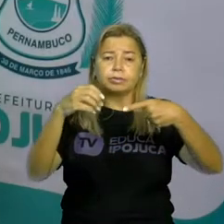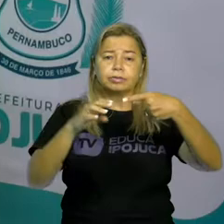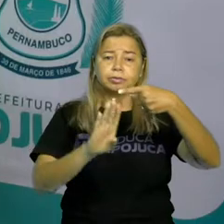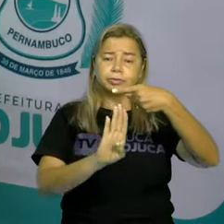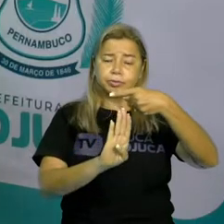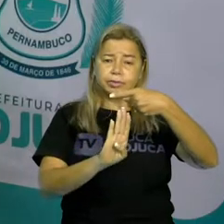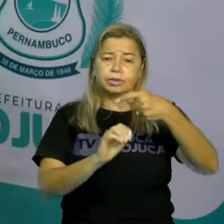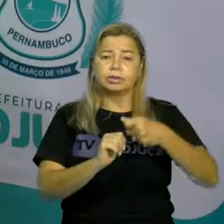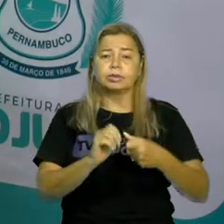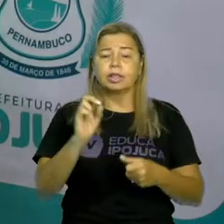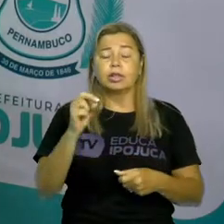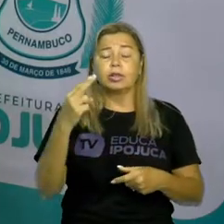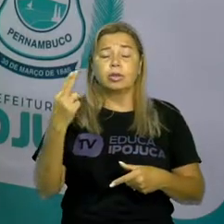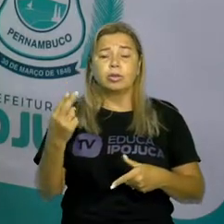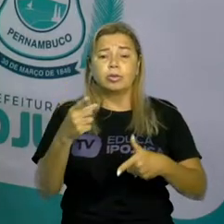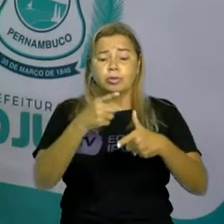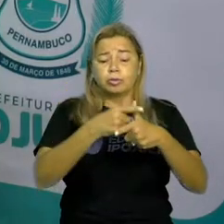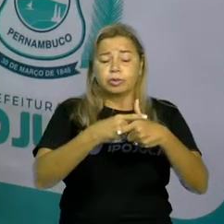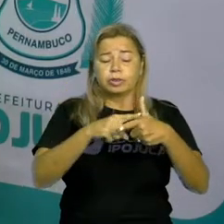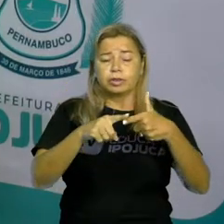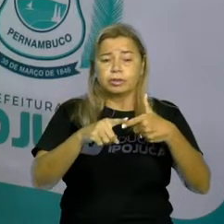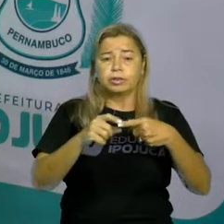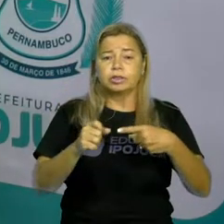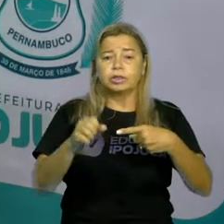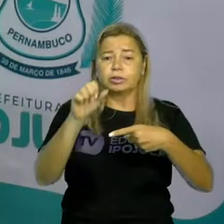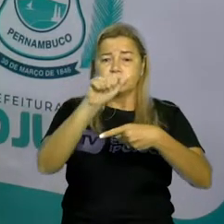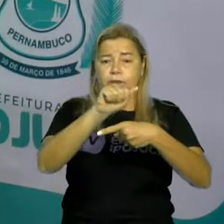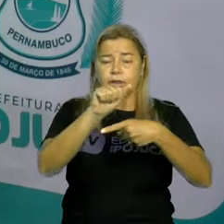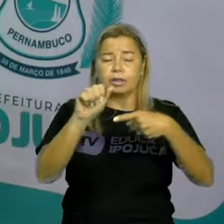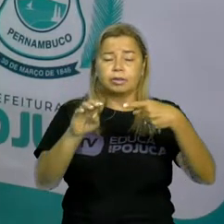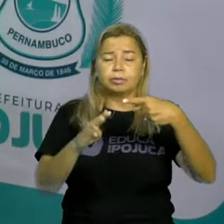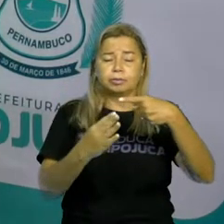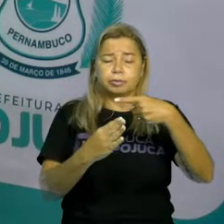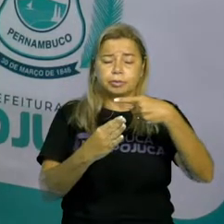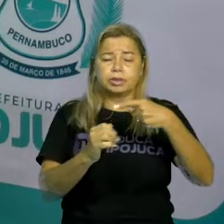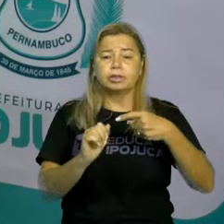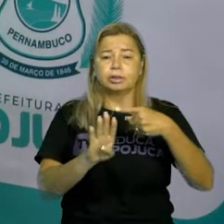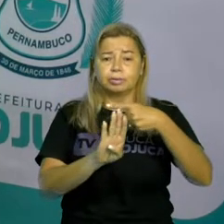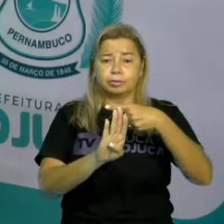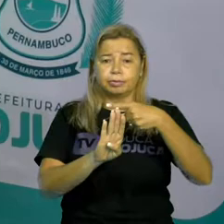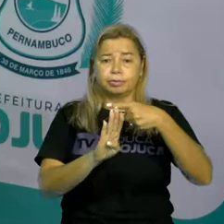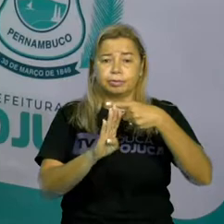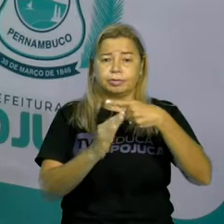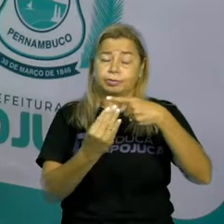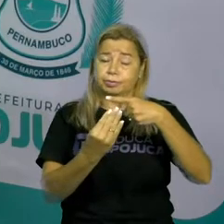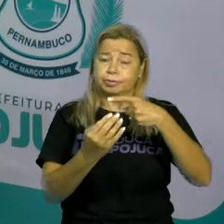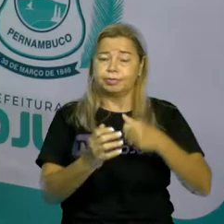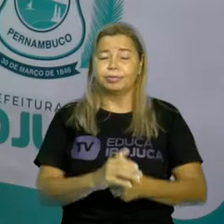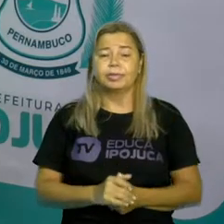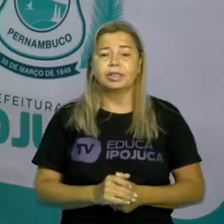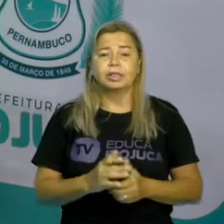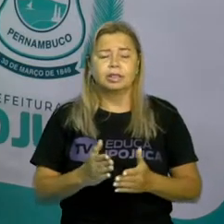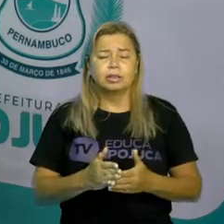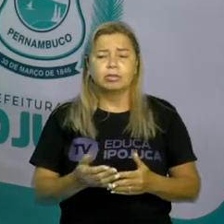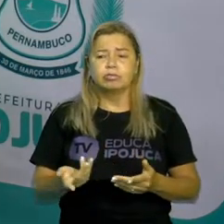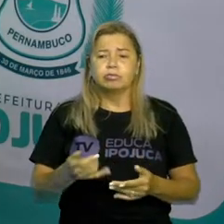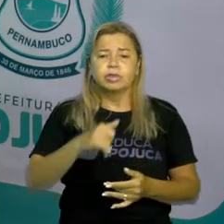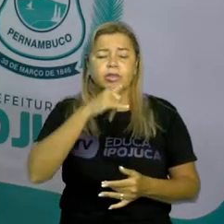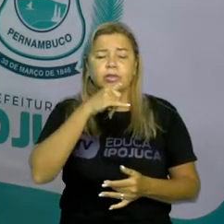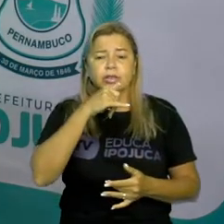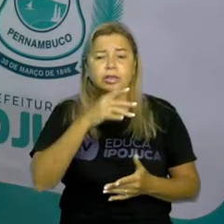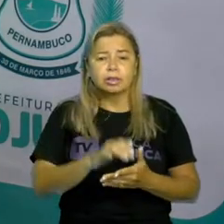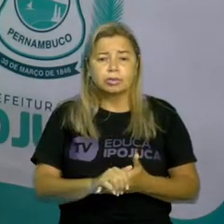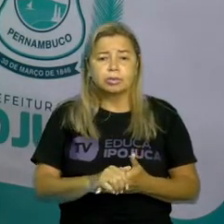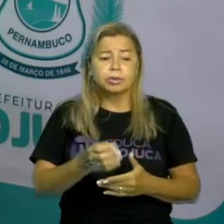/ B ou a é o texto do b a gente vem aqui a forma da fração Esse é o modelo geralmente